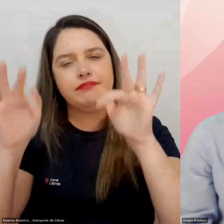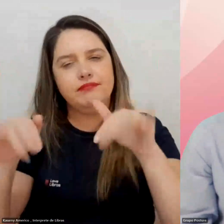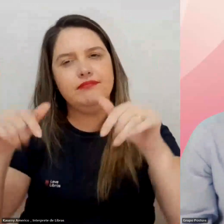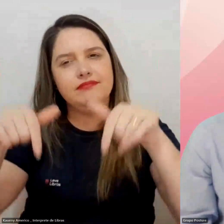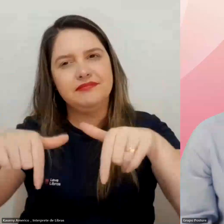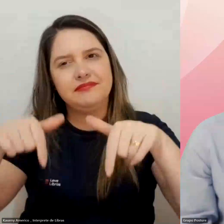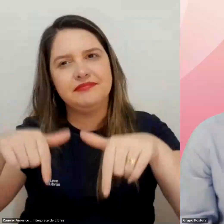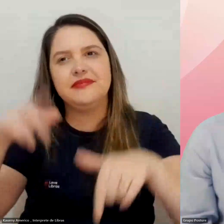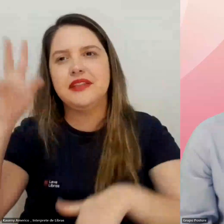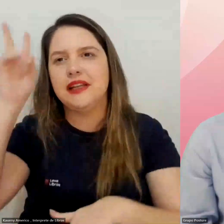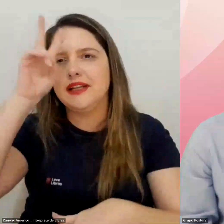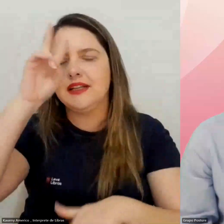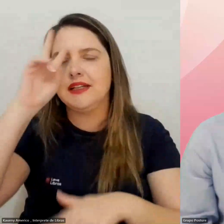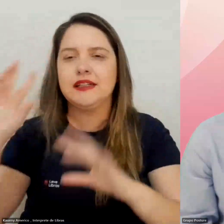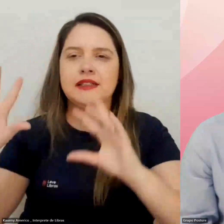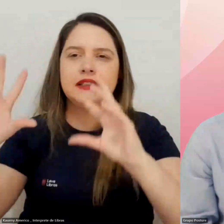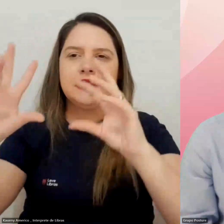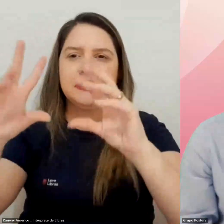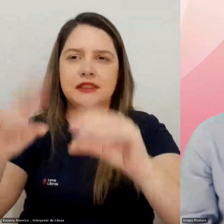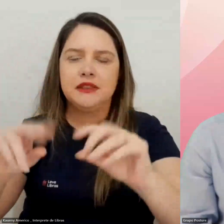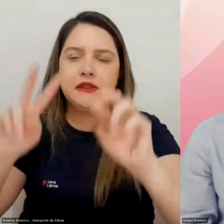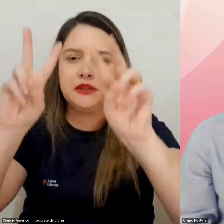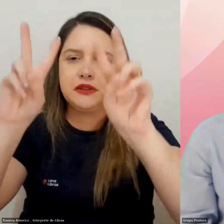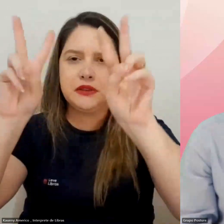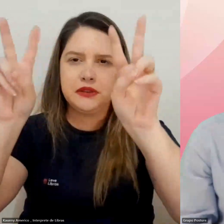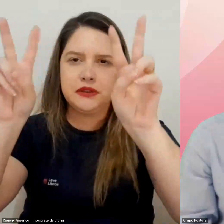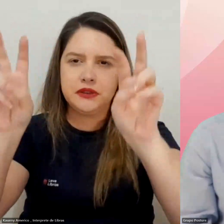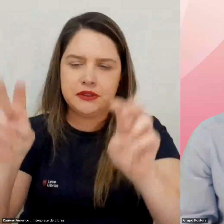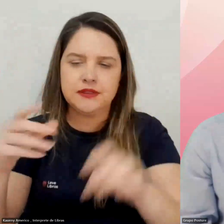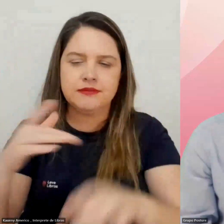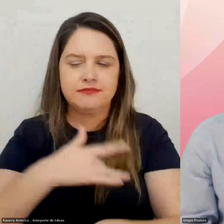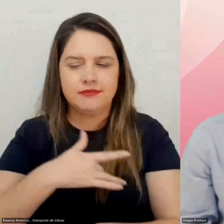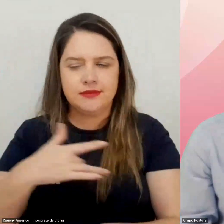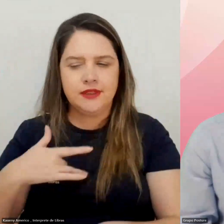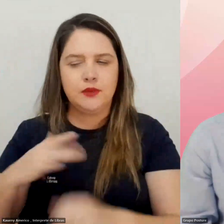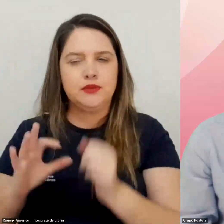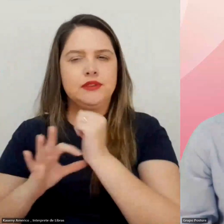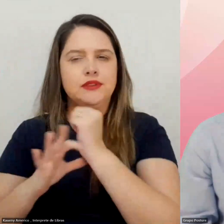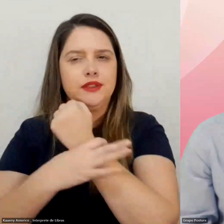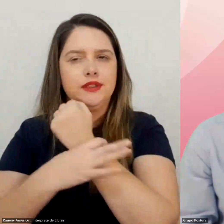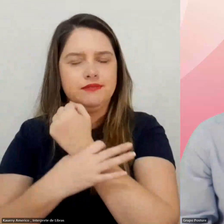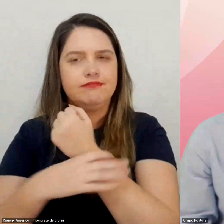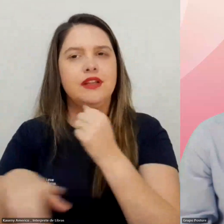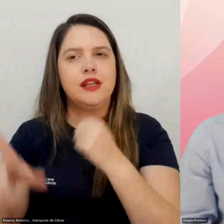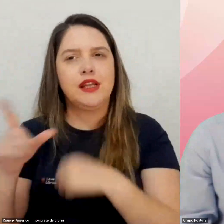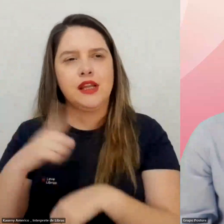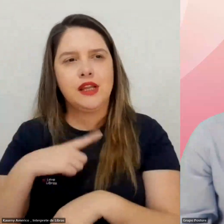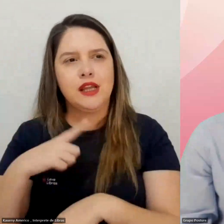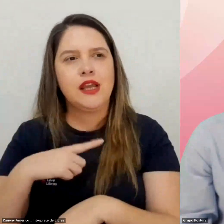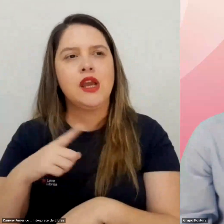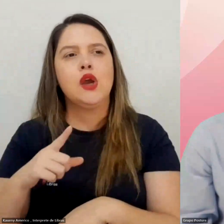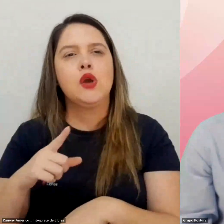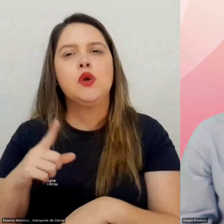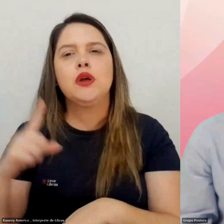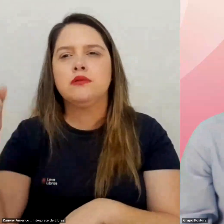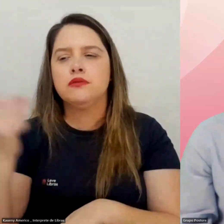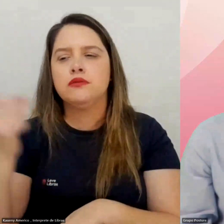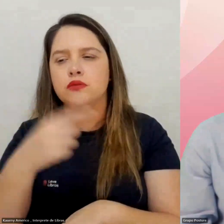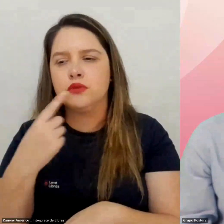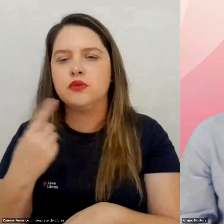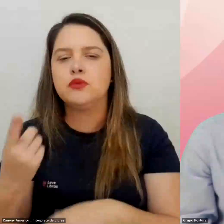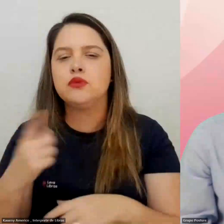todos os meses trazemos temas aí pertinentes à saúde, à segurança aí, ao meio ambiente. Mês que vem nós temos aí uma oportunidade para falar dos homens,